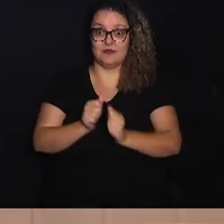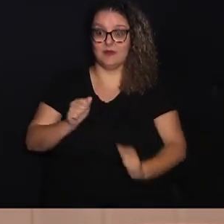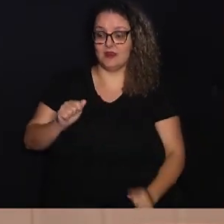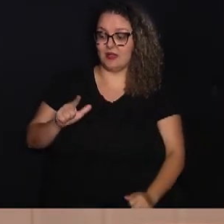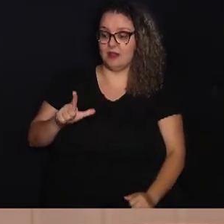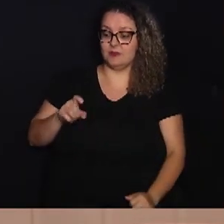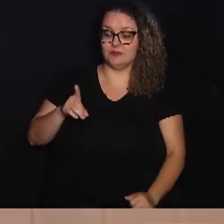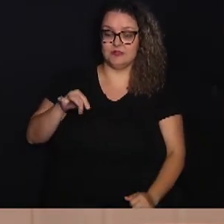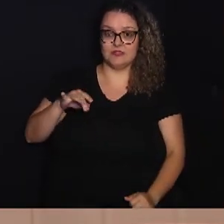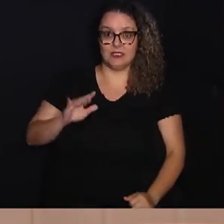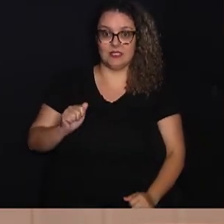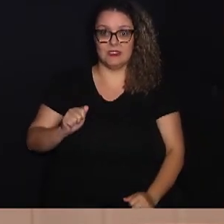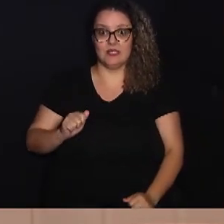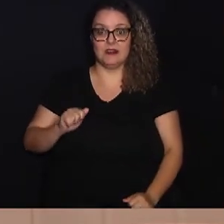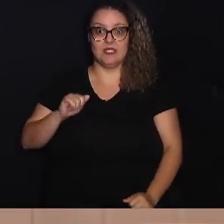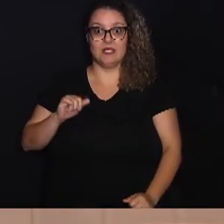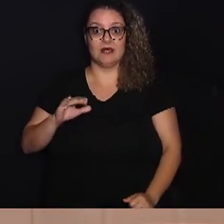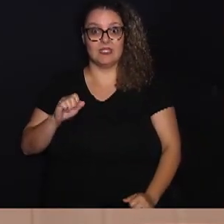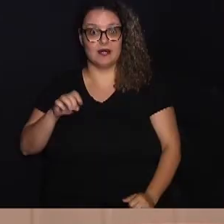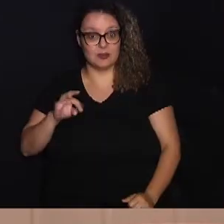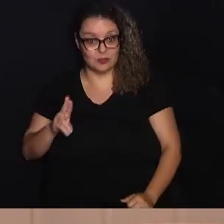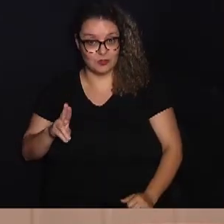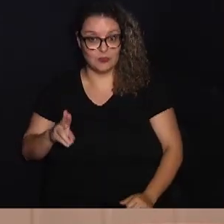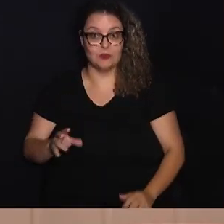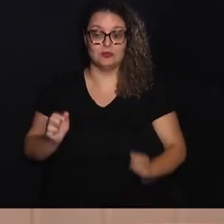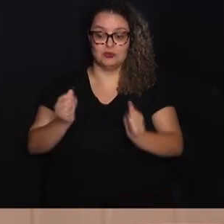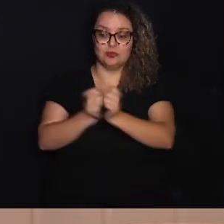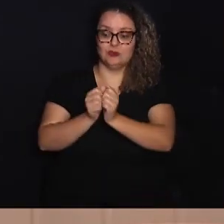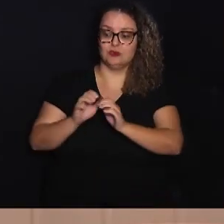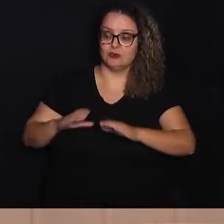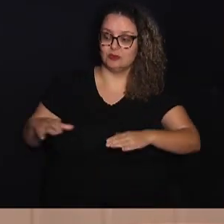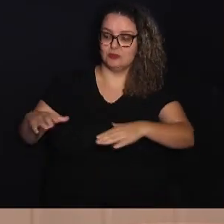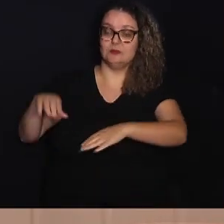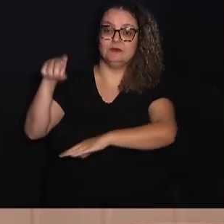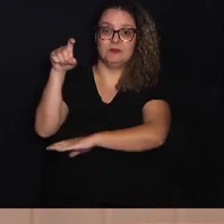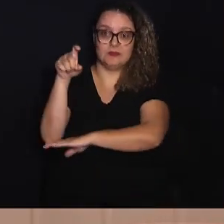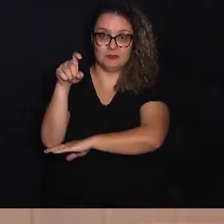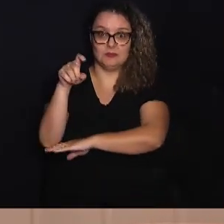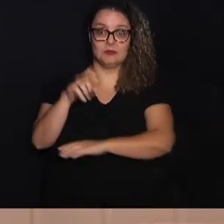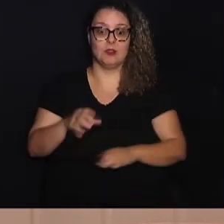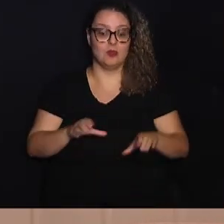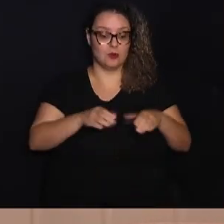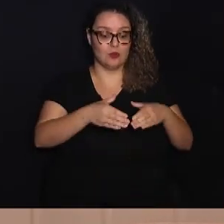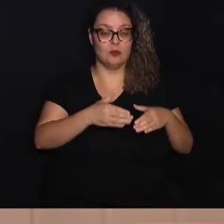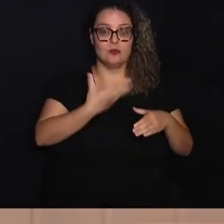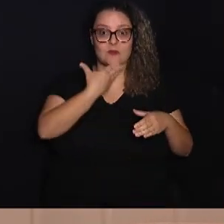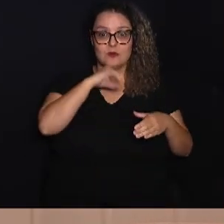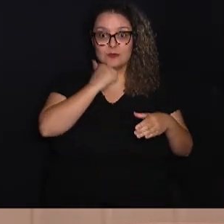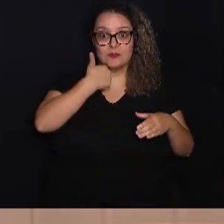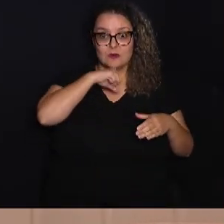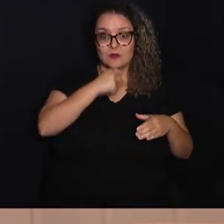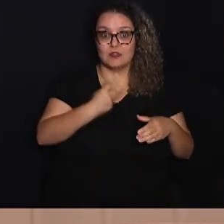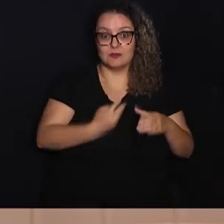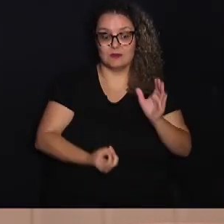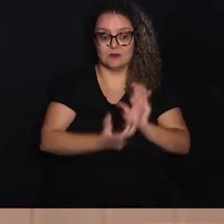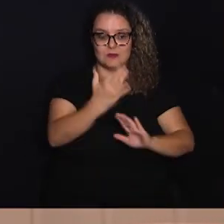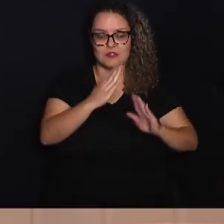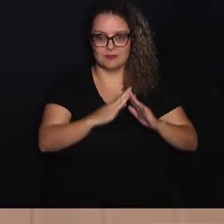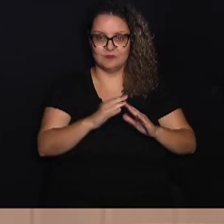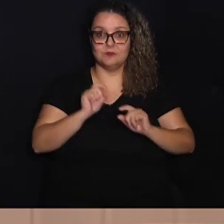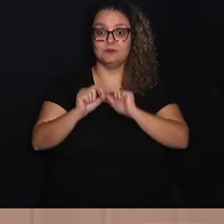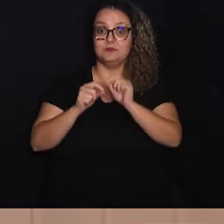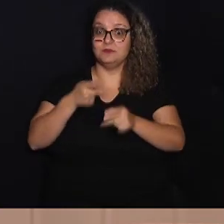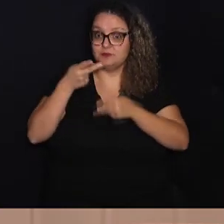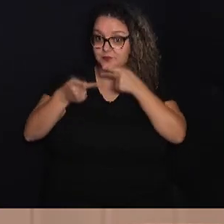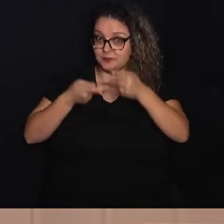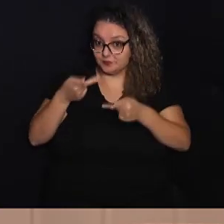que funciona aqui em Barão Geraldo. Foi um grupo de pais que resolveu fundar essa escola. Quem vai contar um pouco dessa história pra gente